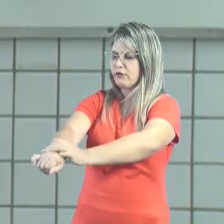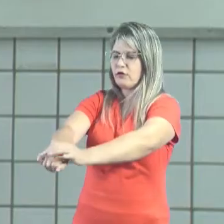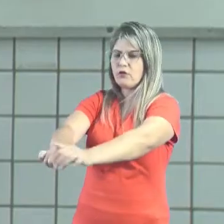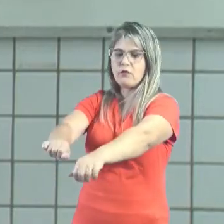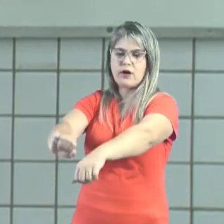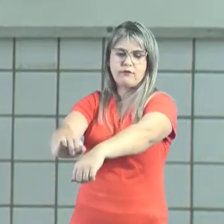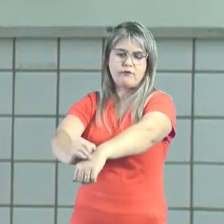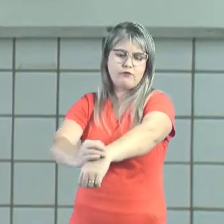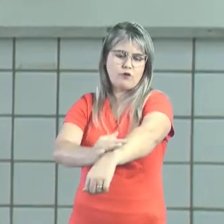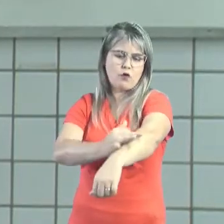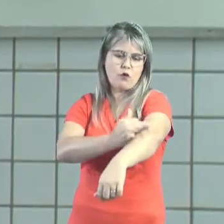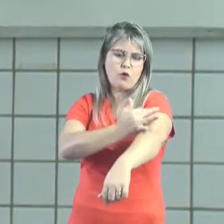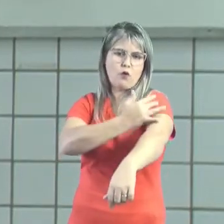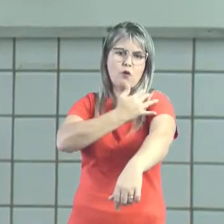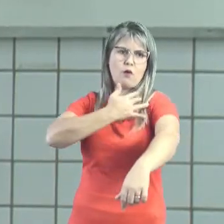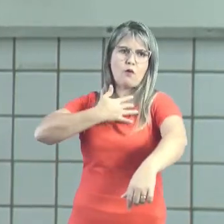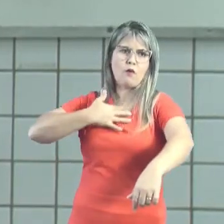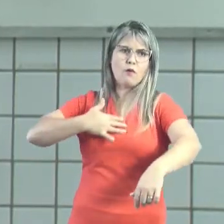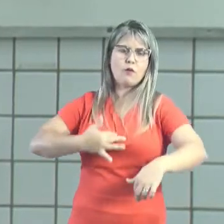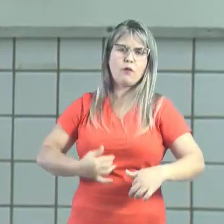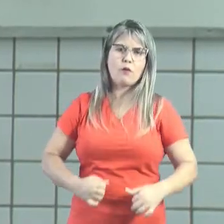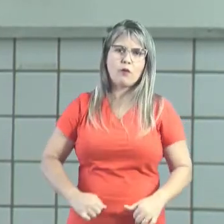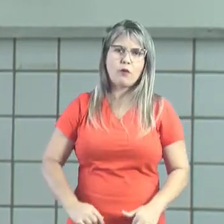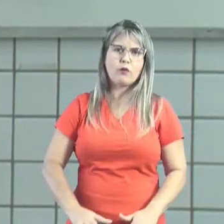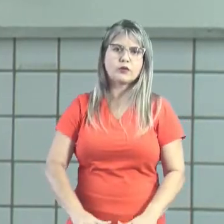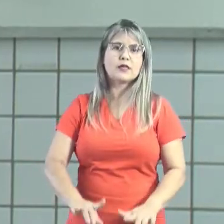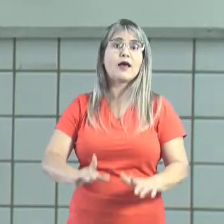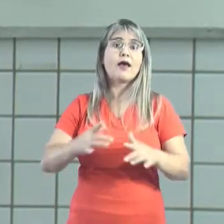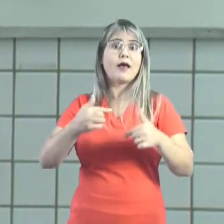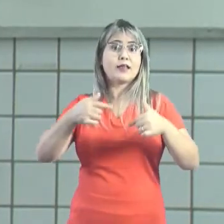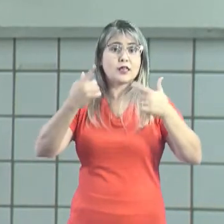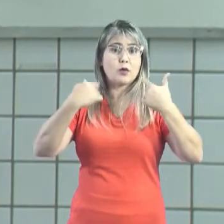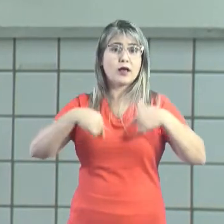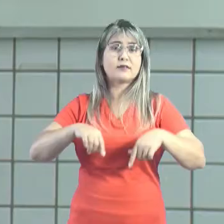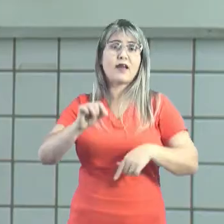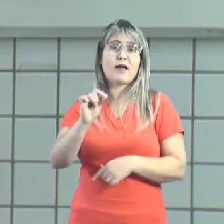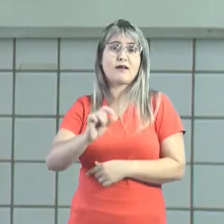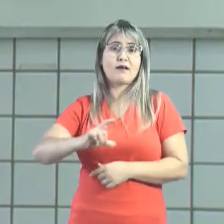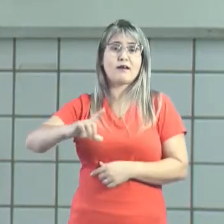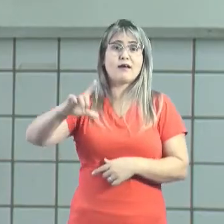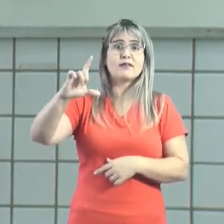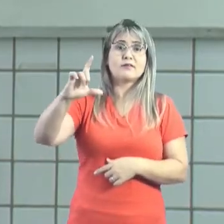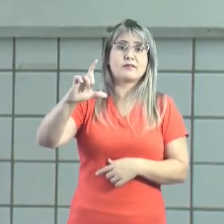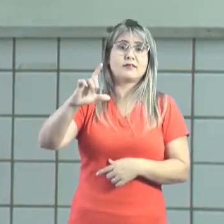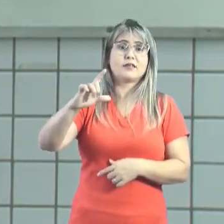a sistemática do nosso corpo. Cada célula do nosso corpo recebendo ali